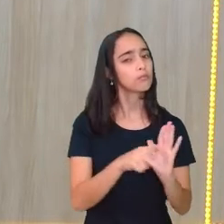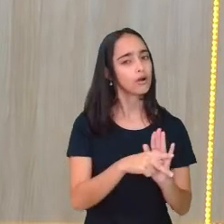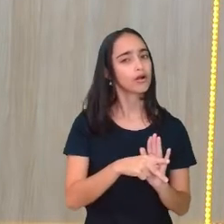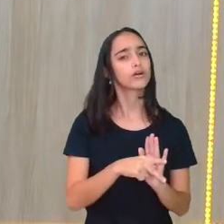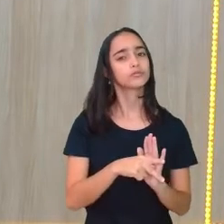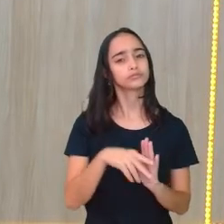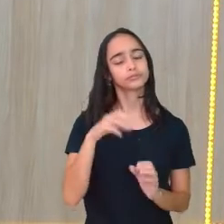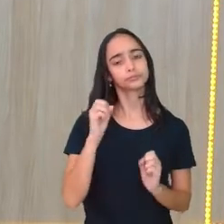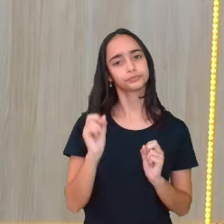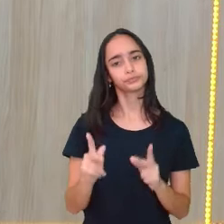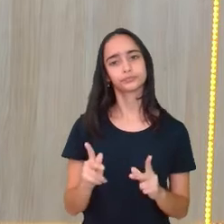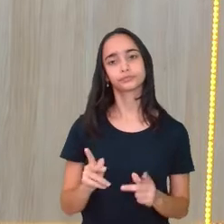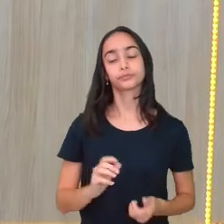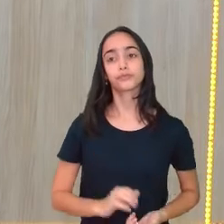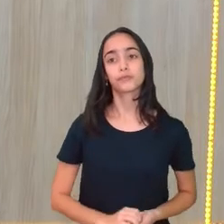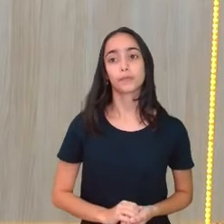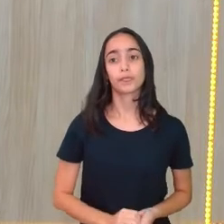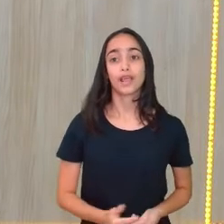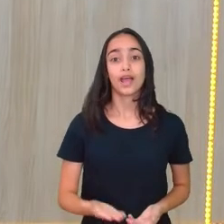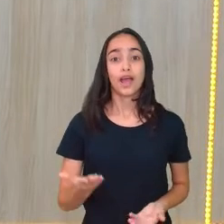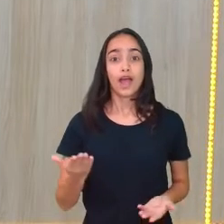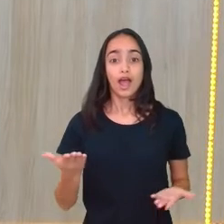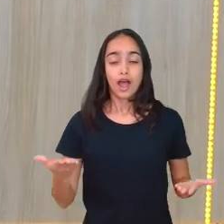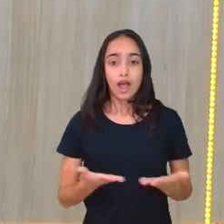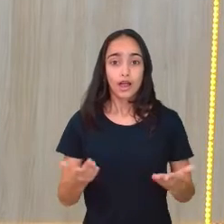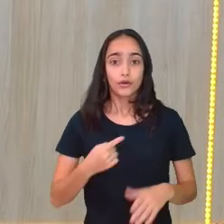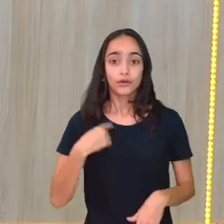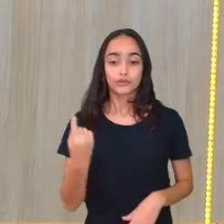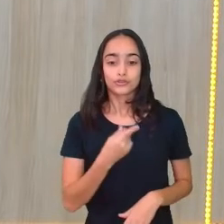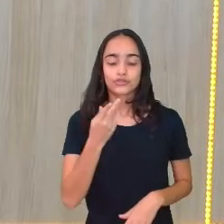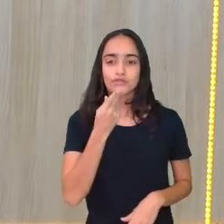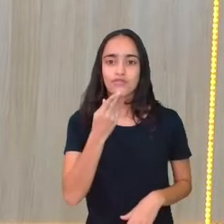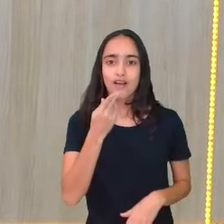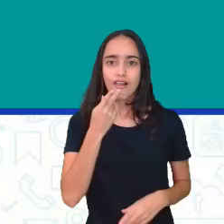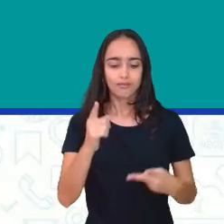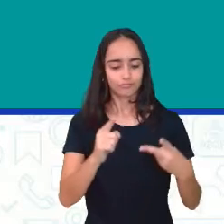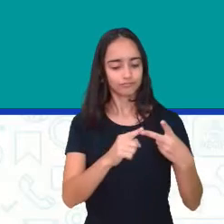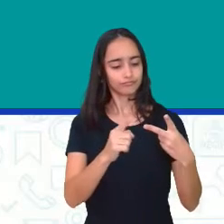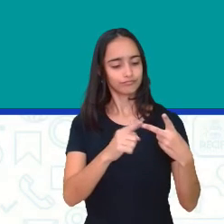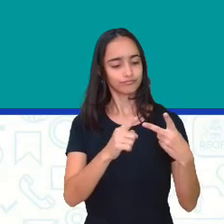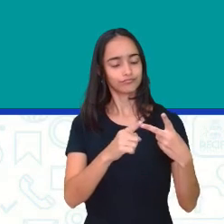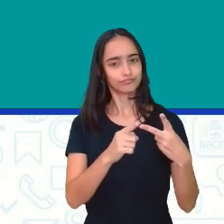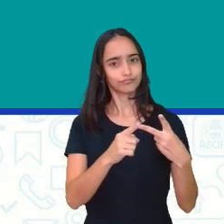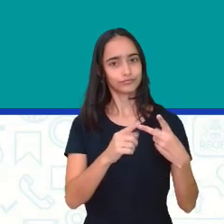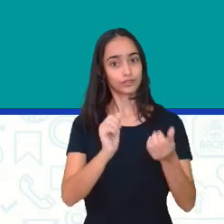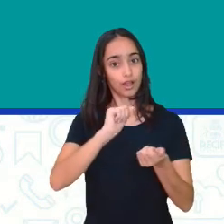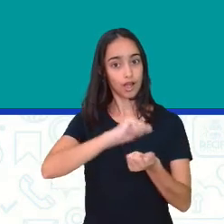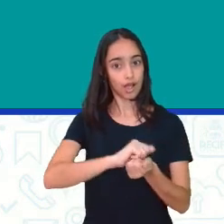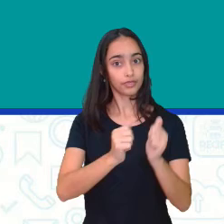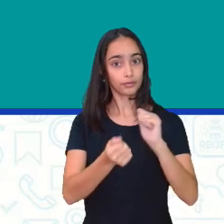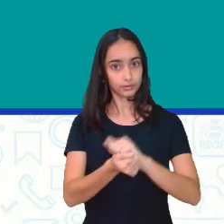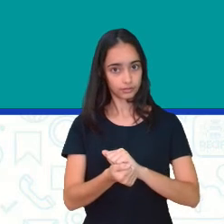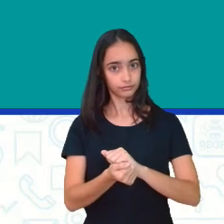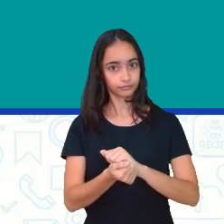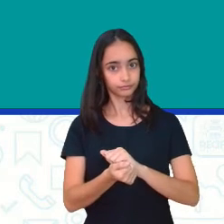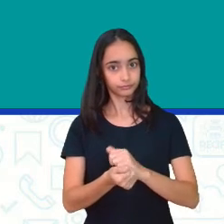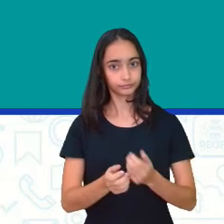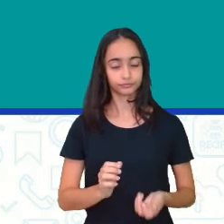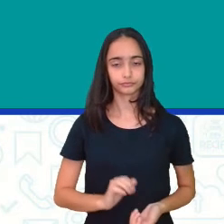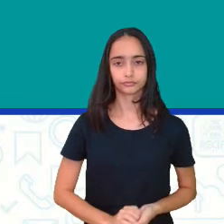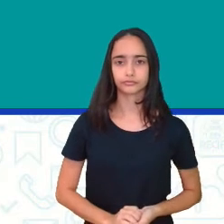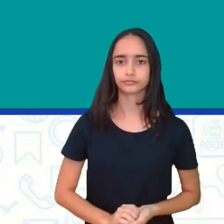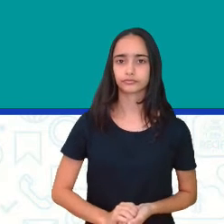Exatamente. Vamos falar aí sobre a adaptação, né? A nossa segunda diretriz. Então aí, a adaptação é